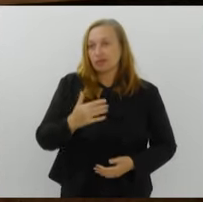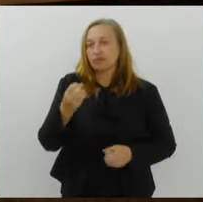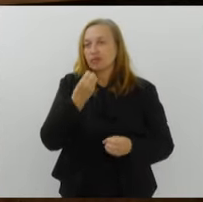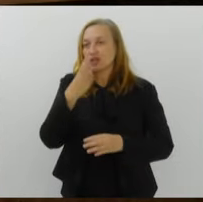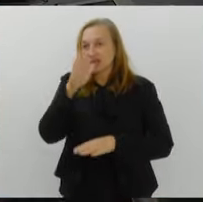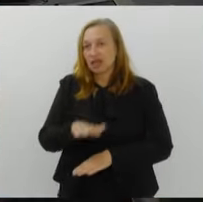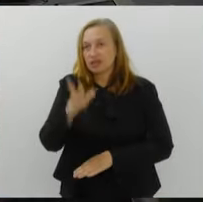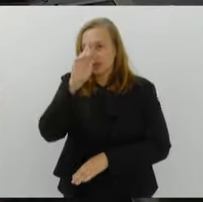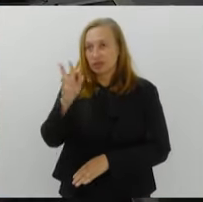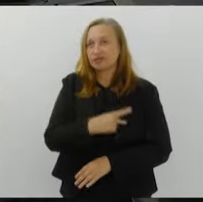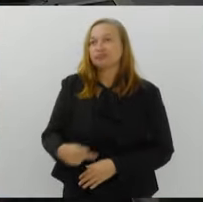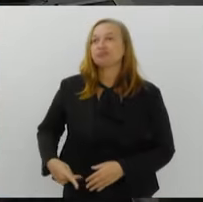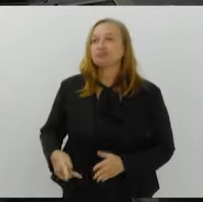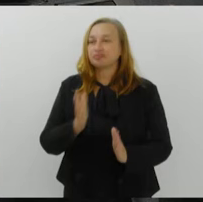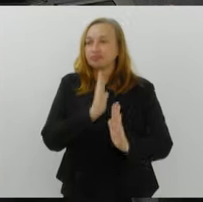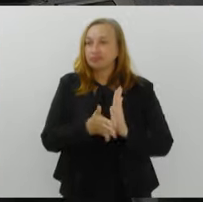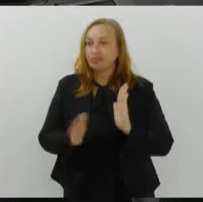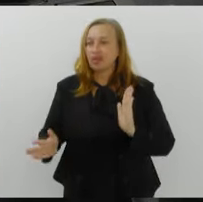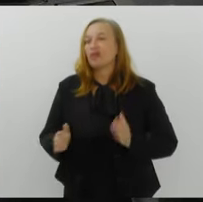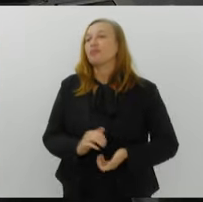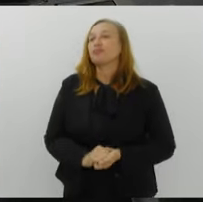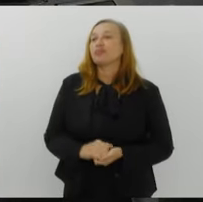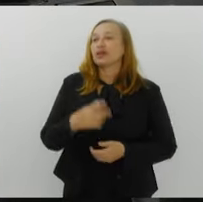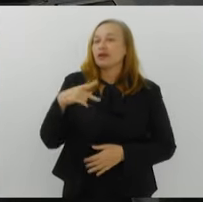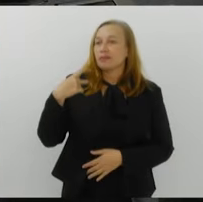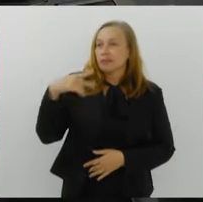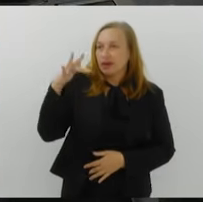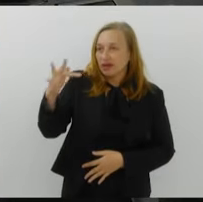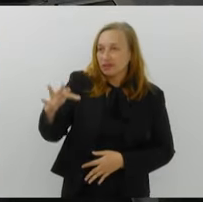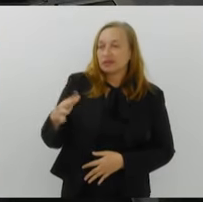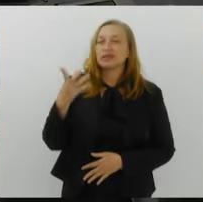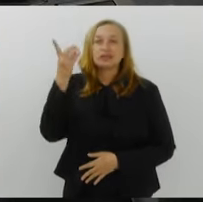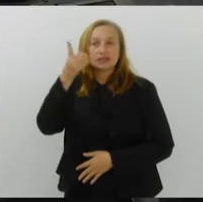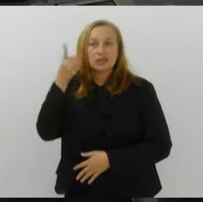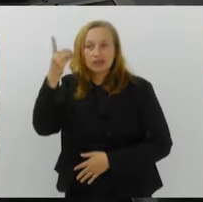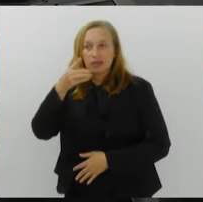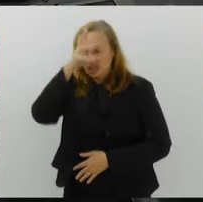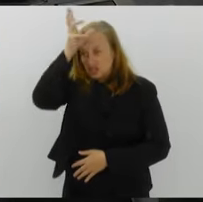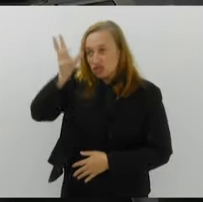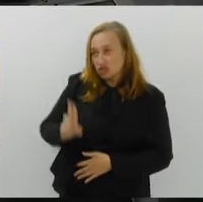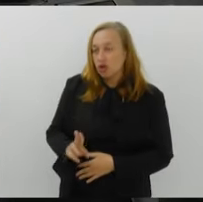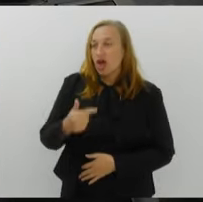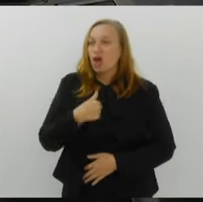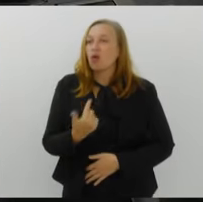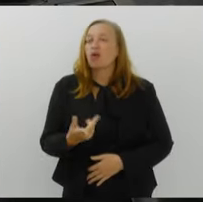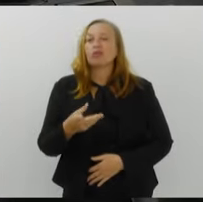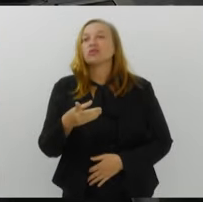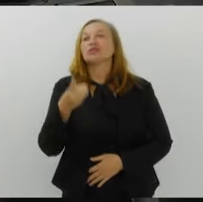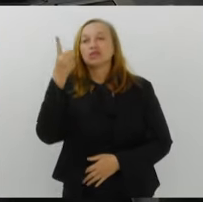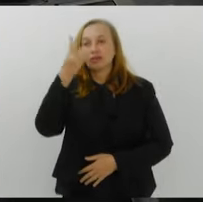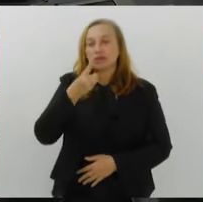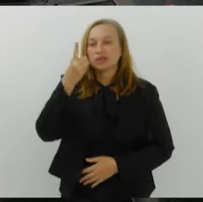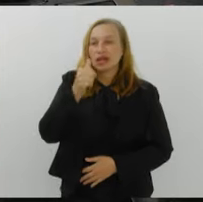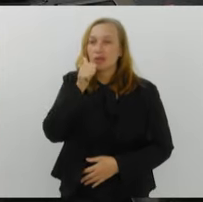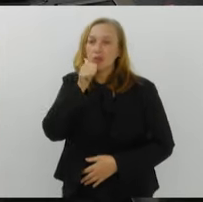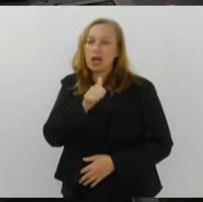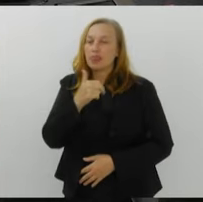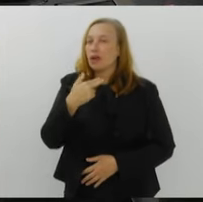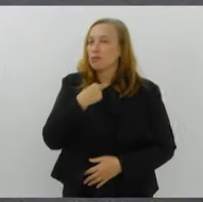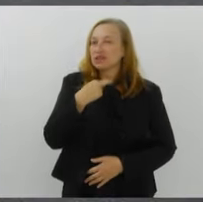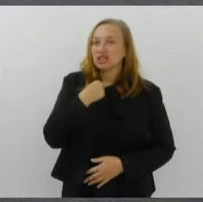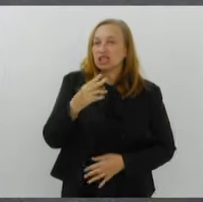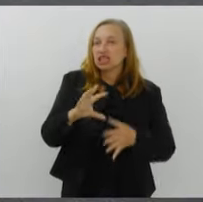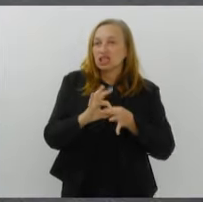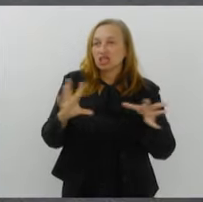presidente. Pela ordem, muito brevemente, deputada Tia Ju, mas eu, como uma deputada mulher, não poderia deixar aqui de